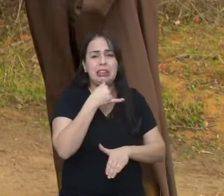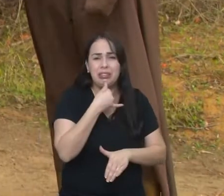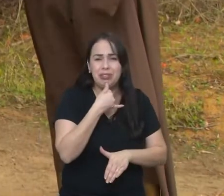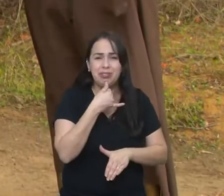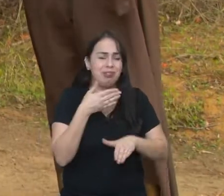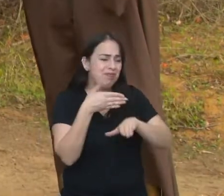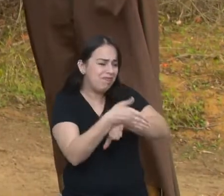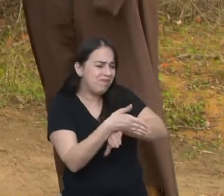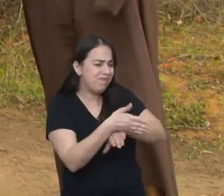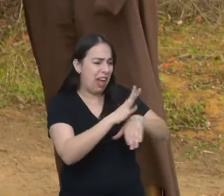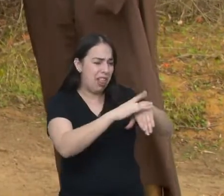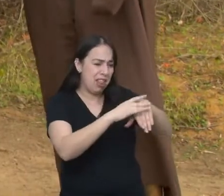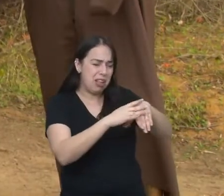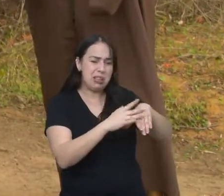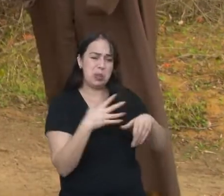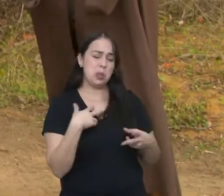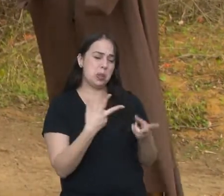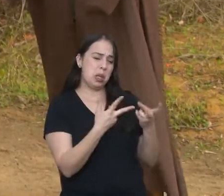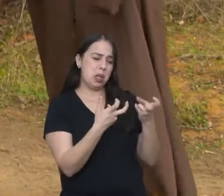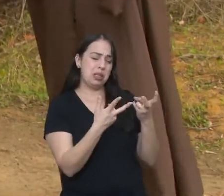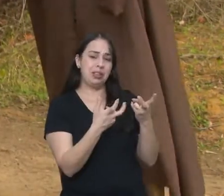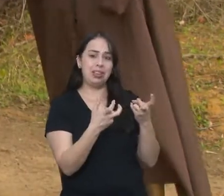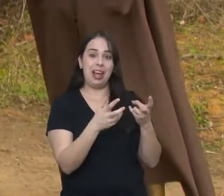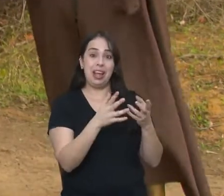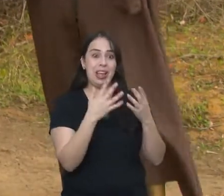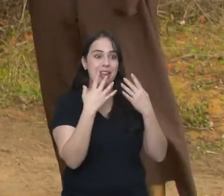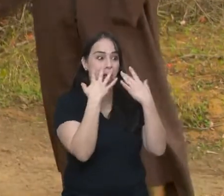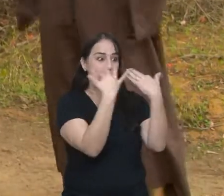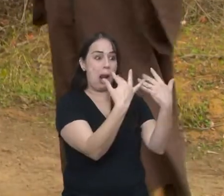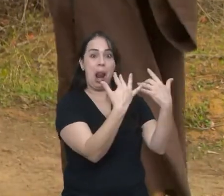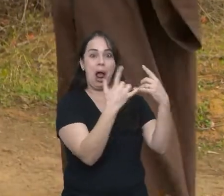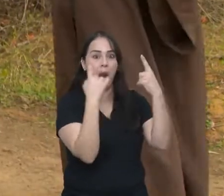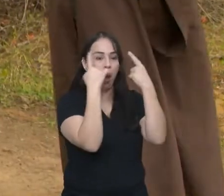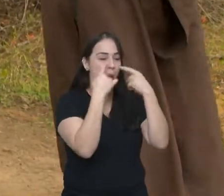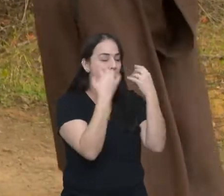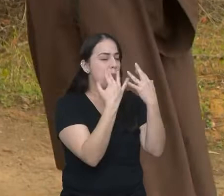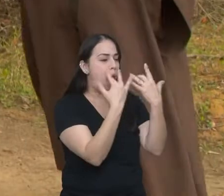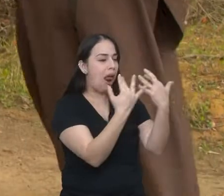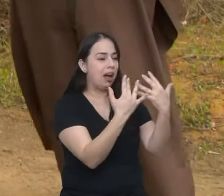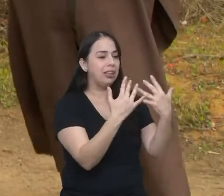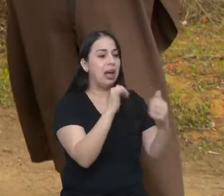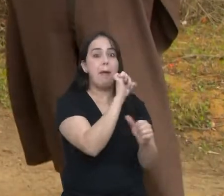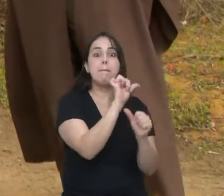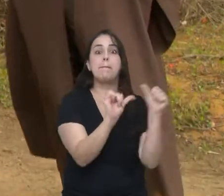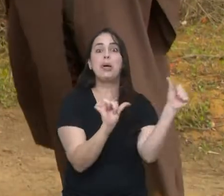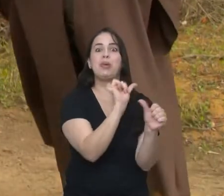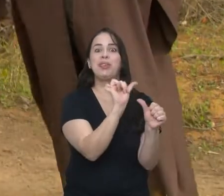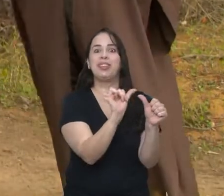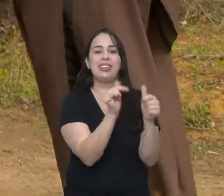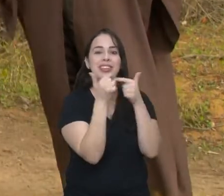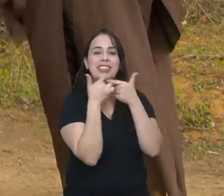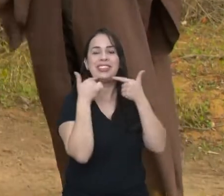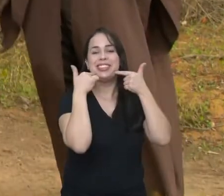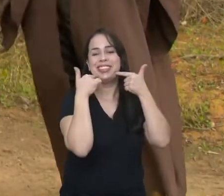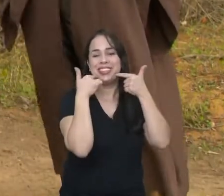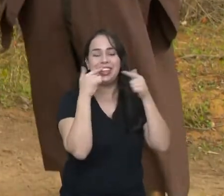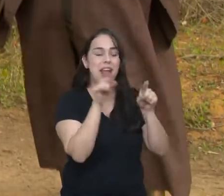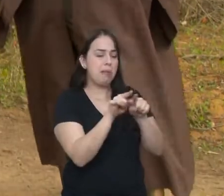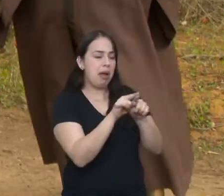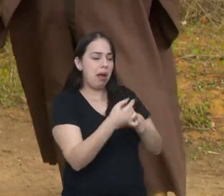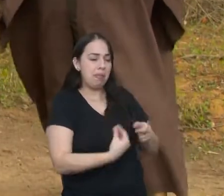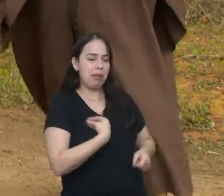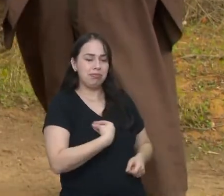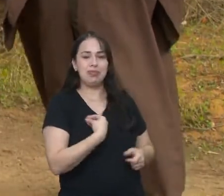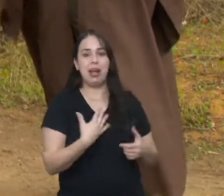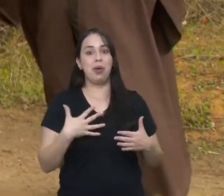crianças adoentada, você olha assim, o olhinho brilha, você vê que muda o semblante, de pálido, dá uma corzinha assim no rosto, na